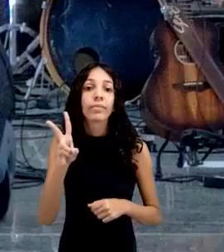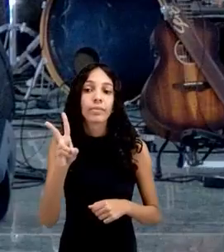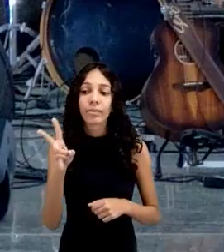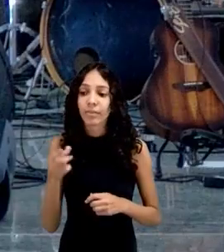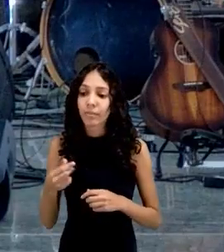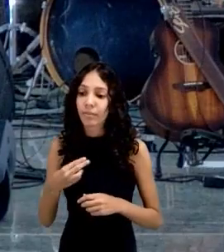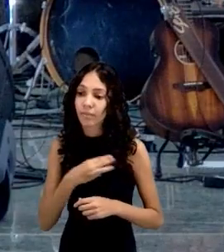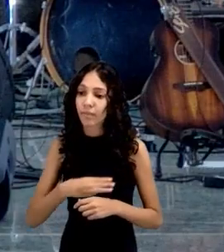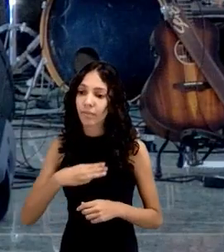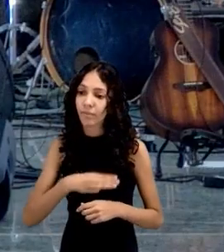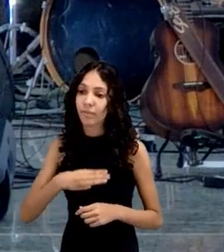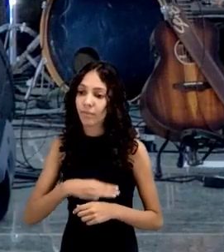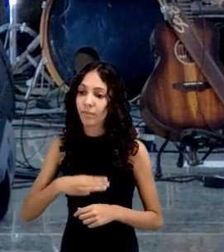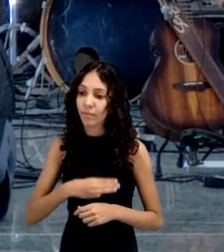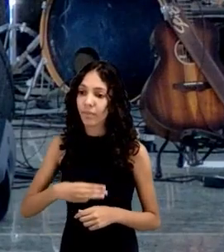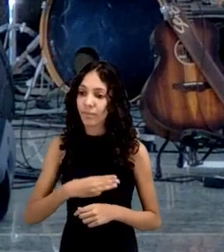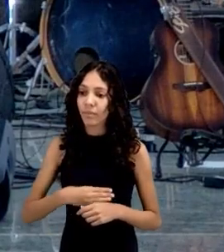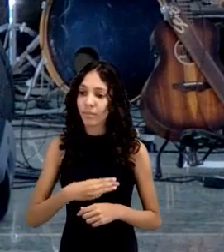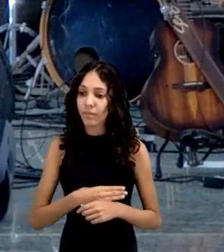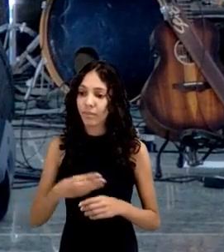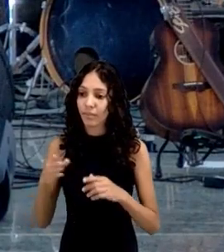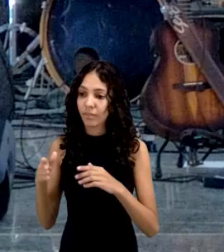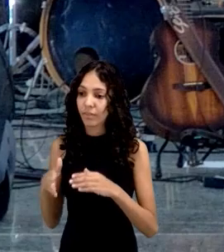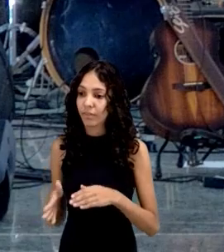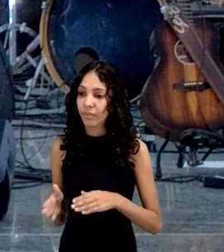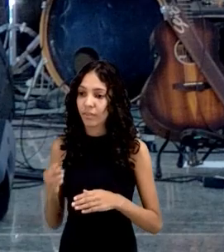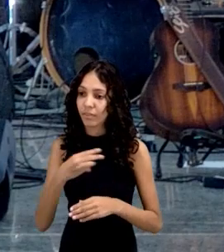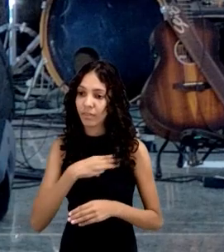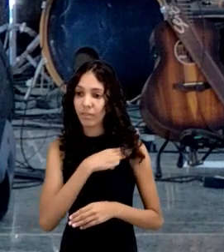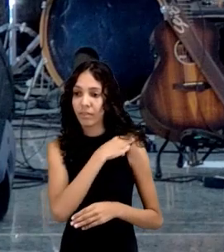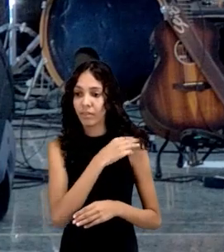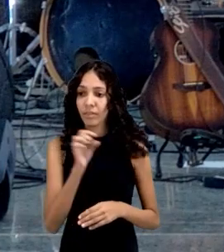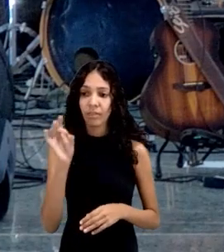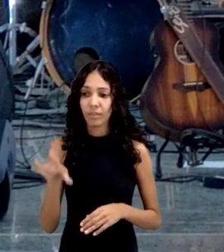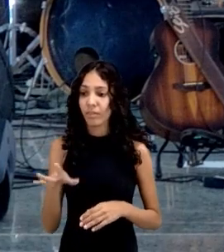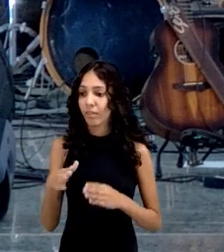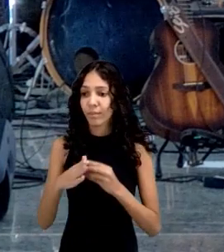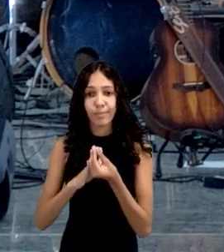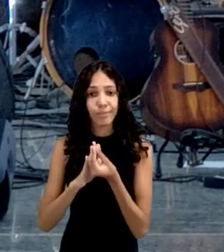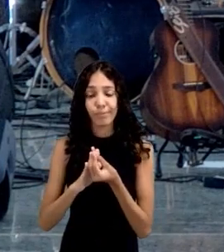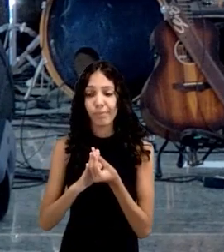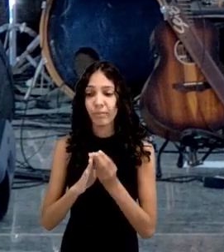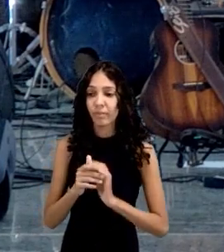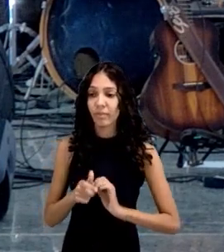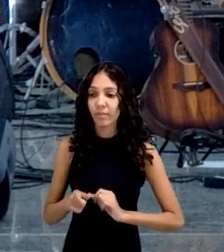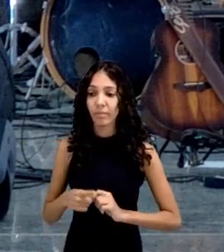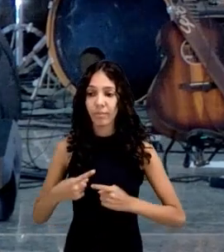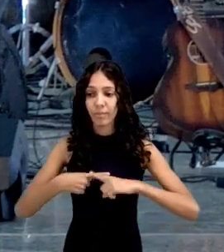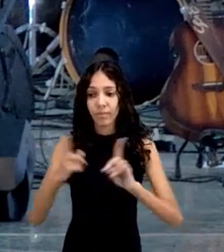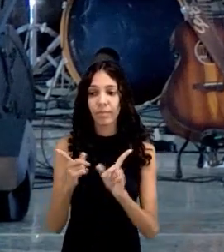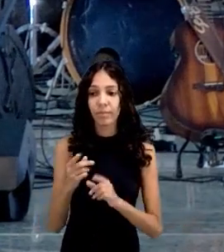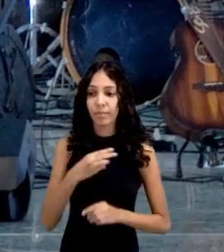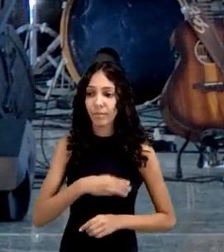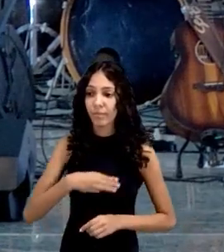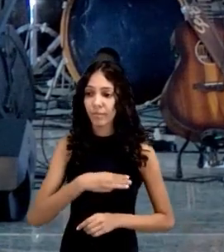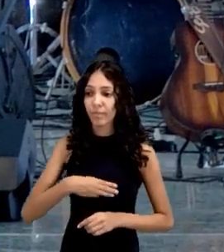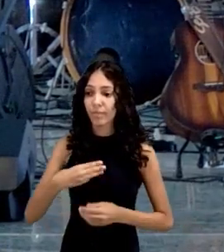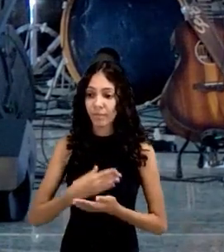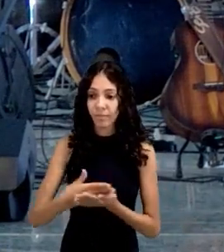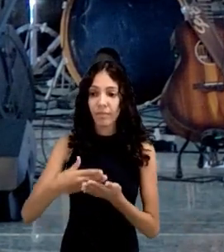Mas missão tem a ver com a transformação que começa em mim primeiro. Todos os meus valores são destruídos,